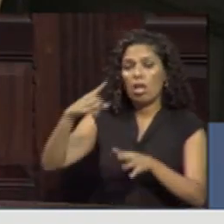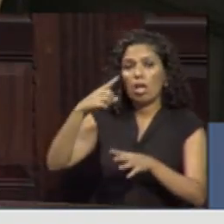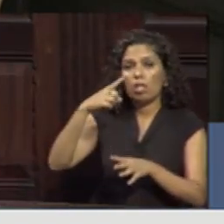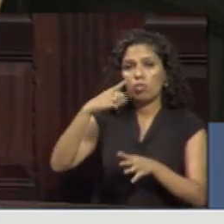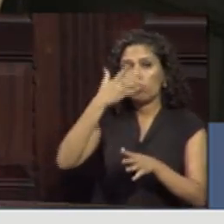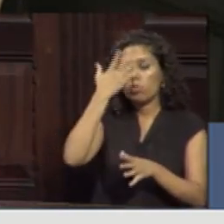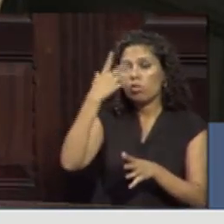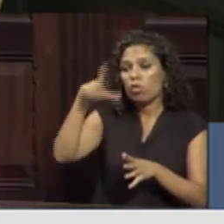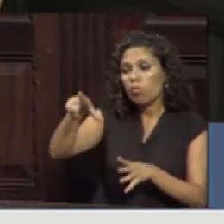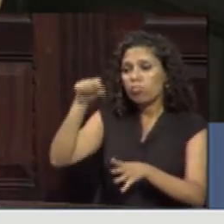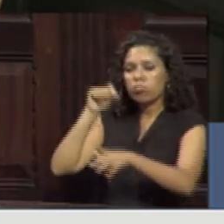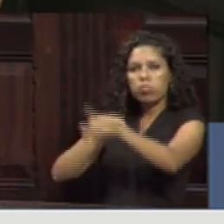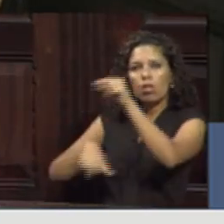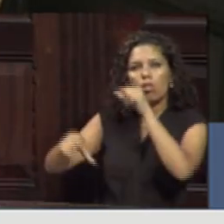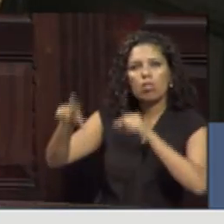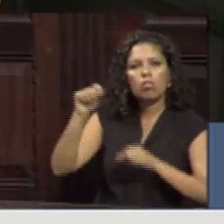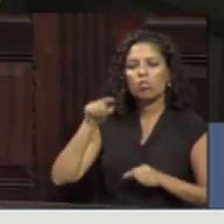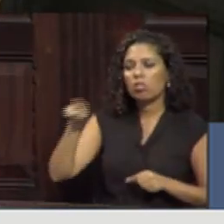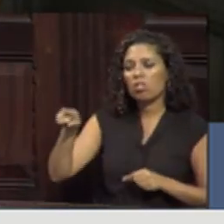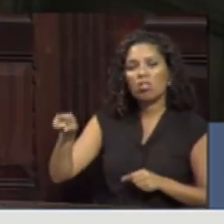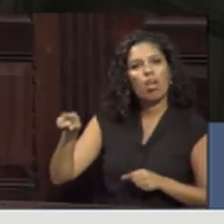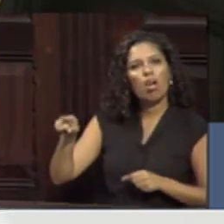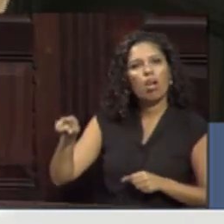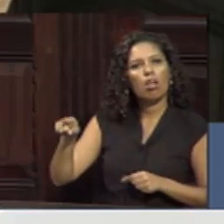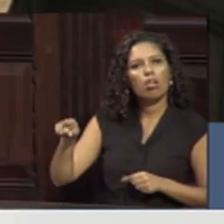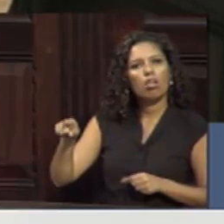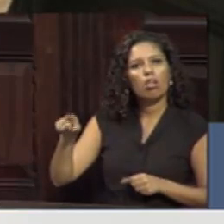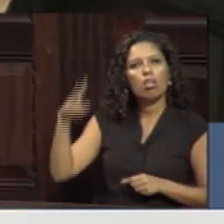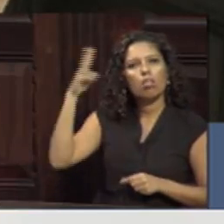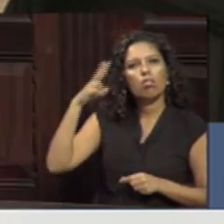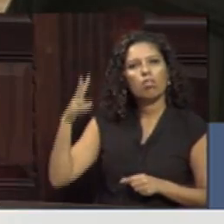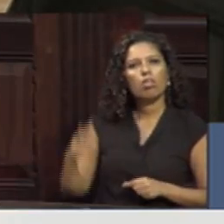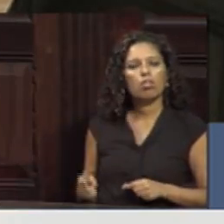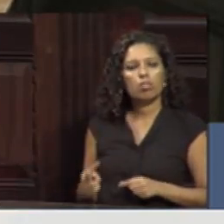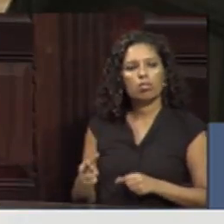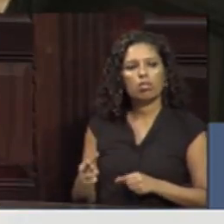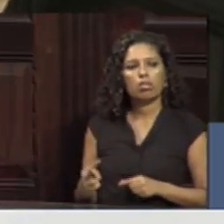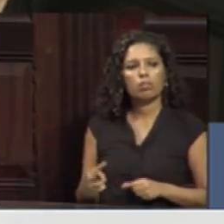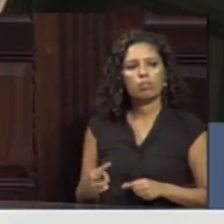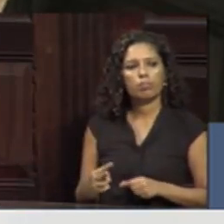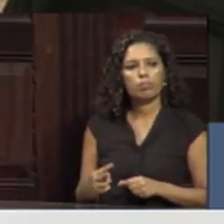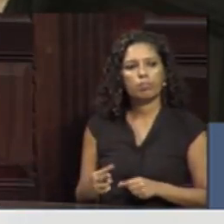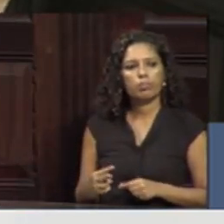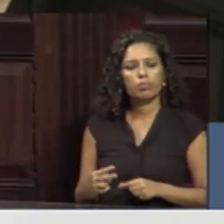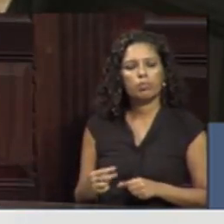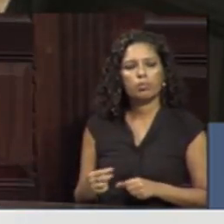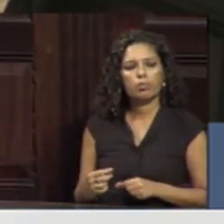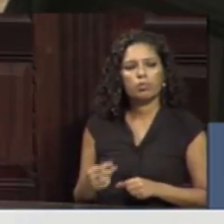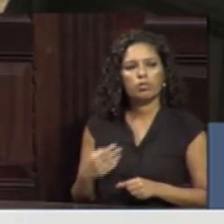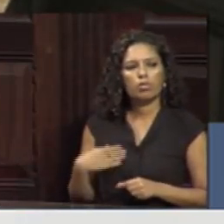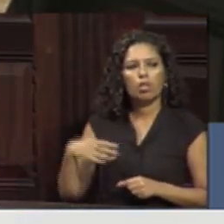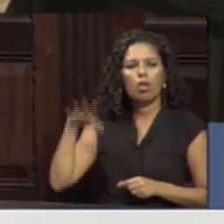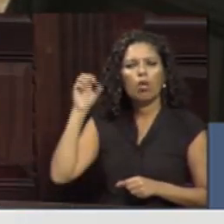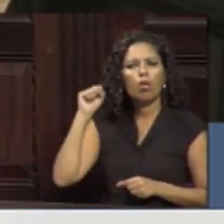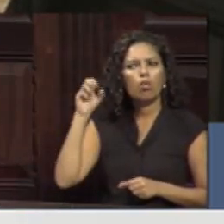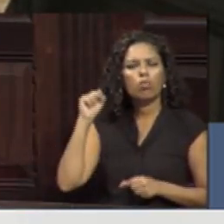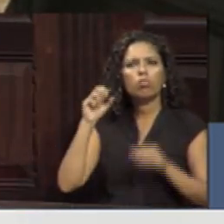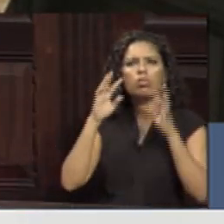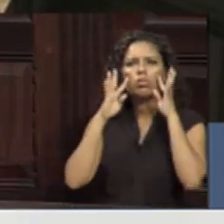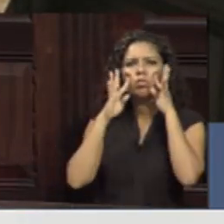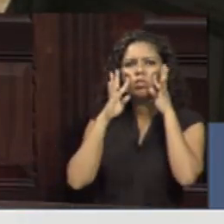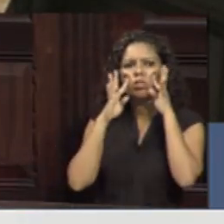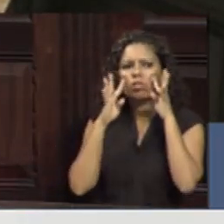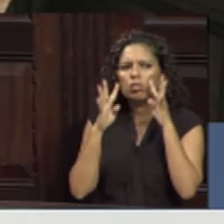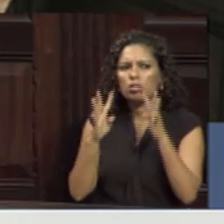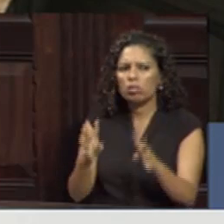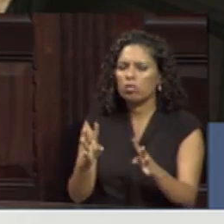Janeiro para que ela fosse uma representante sua na nossa Câmara dos Vereadores. Eu ouvi com muita atenção as palavras